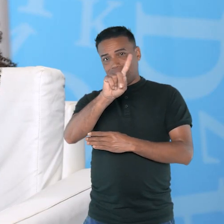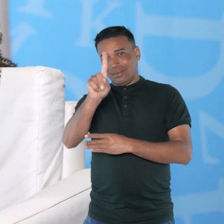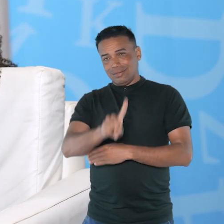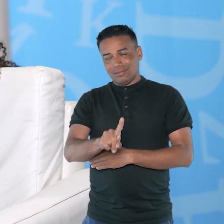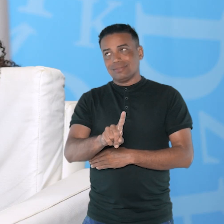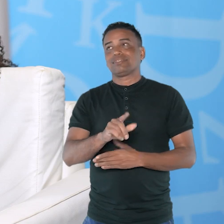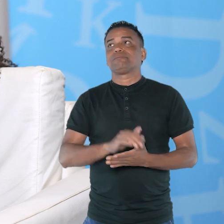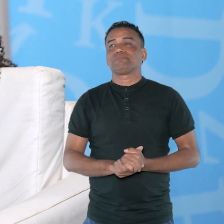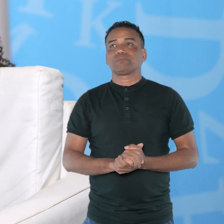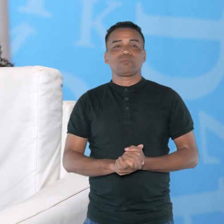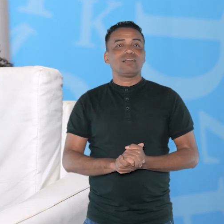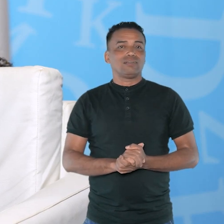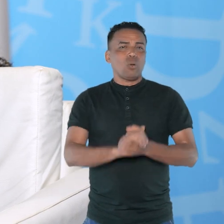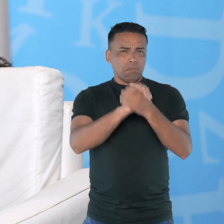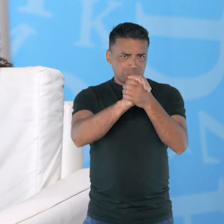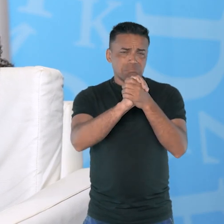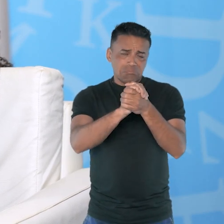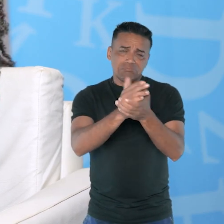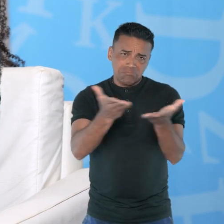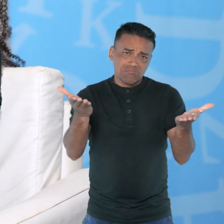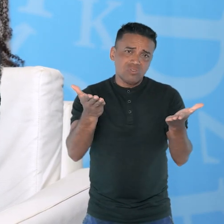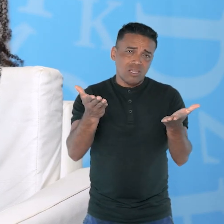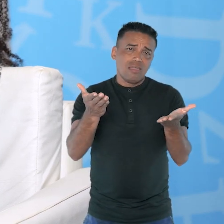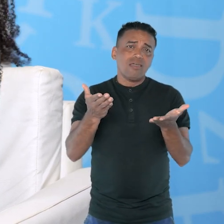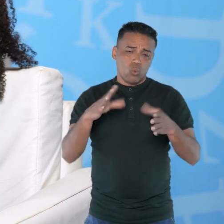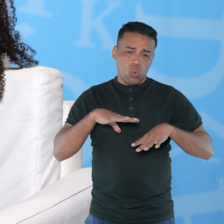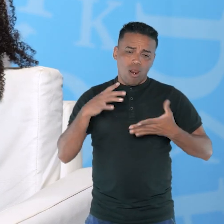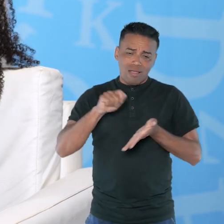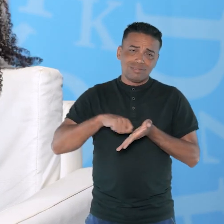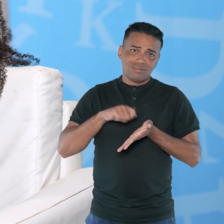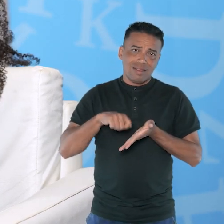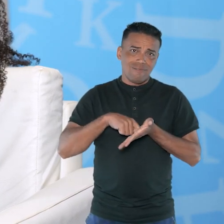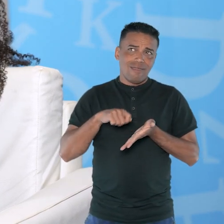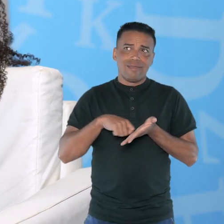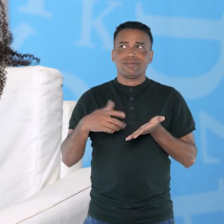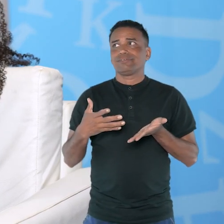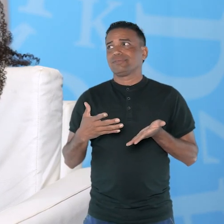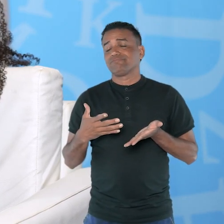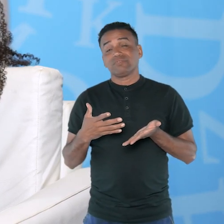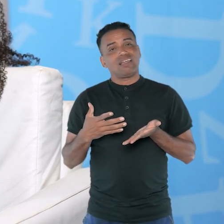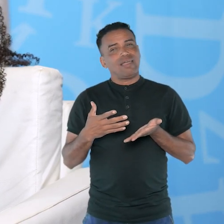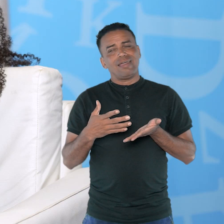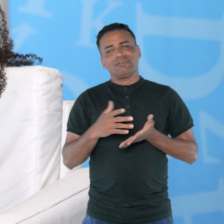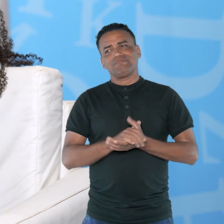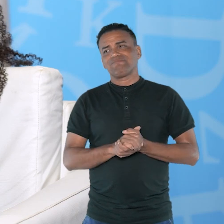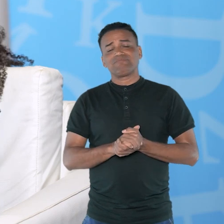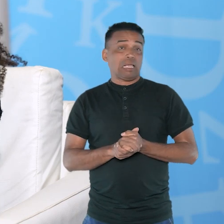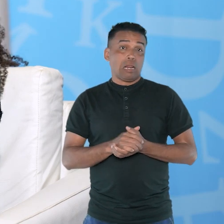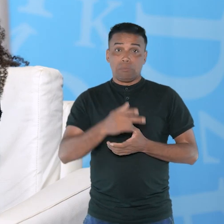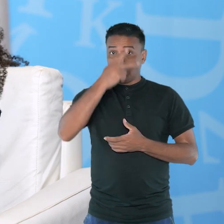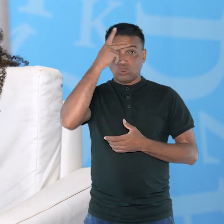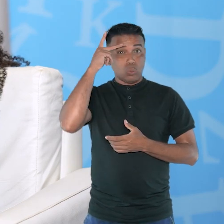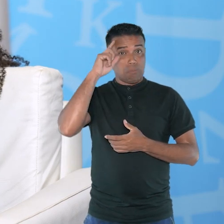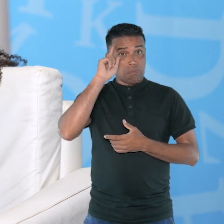isso dos parabéns por você escrever. Escrever é sempre uma coisa assim, você fala assim, não tem ninguém mandando